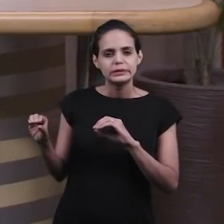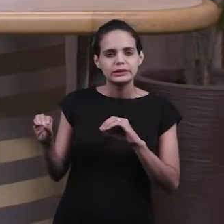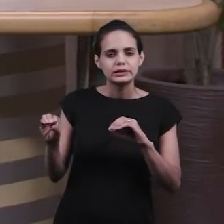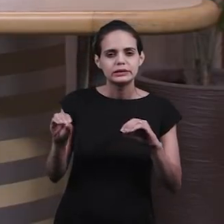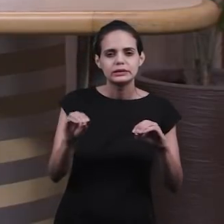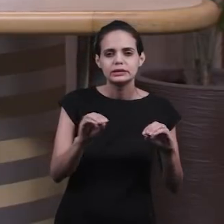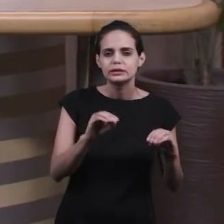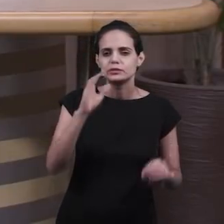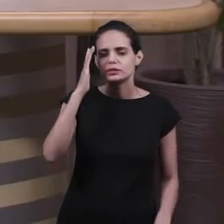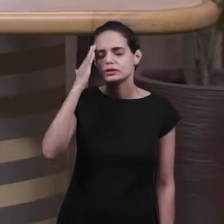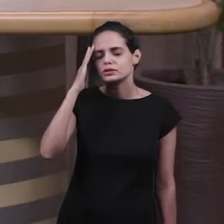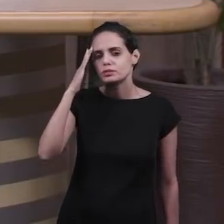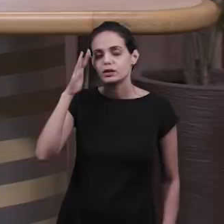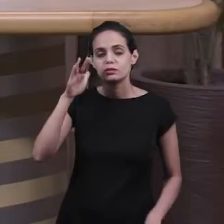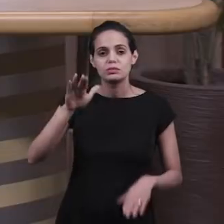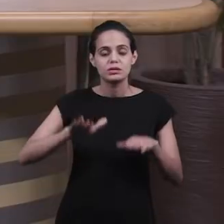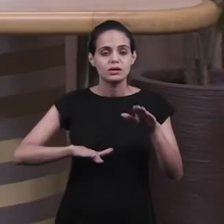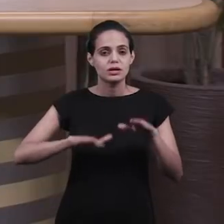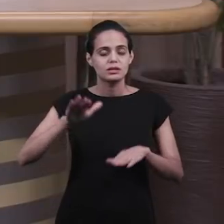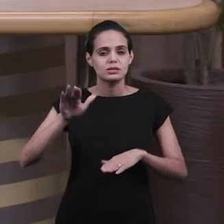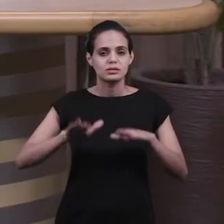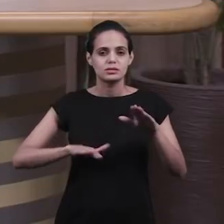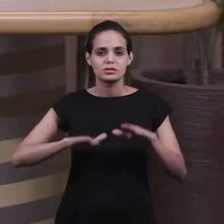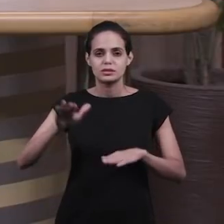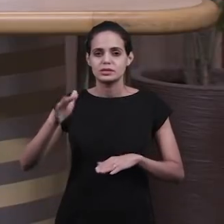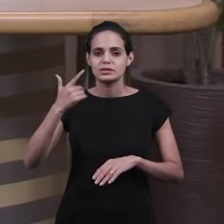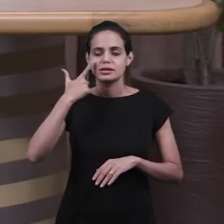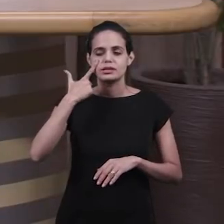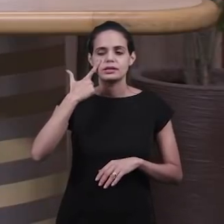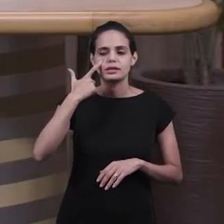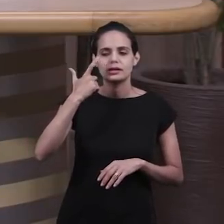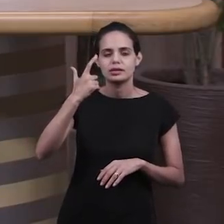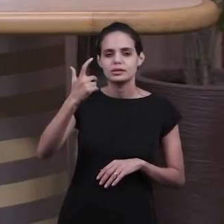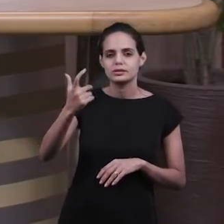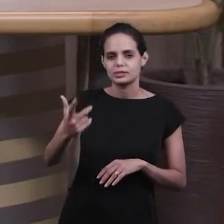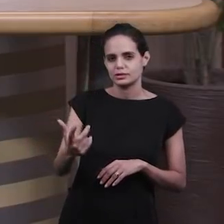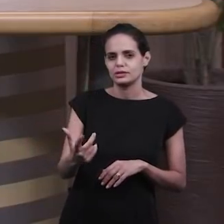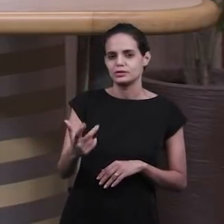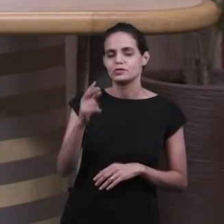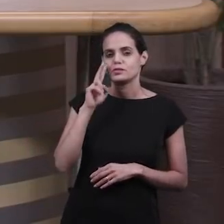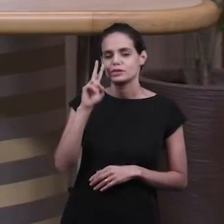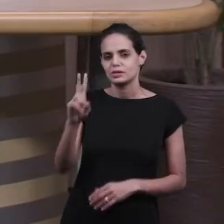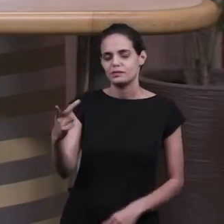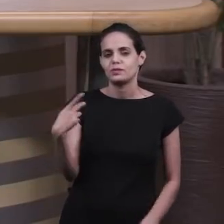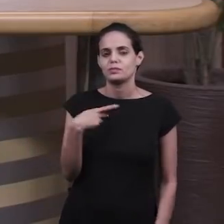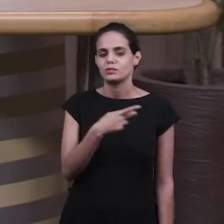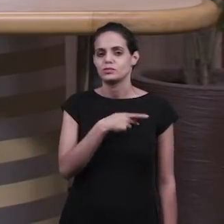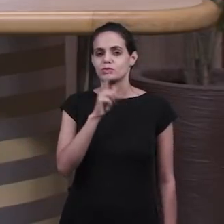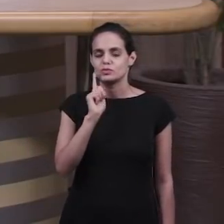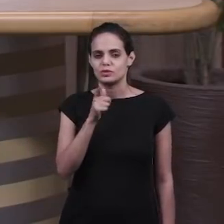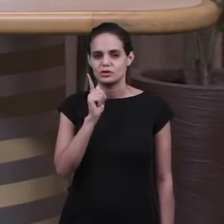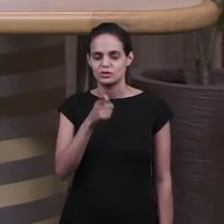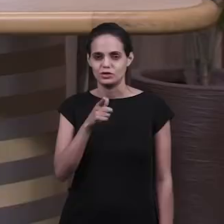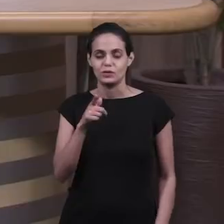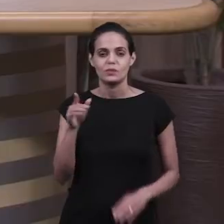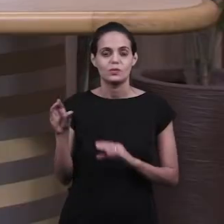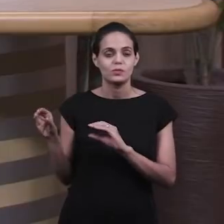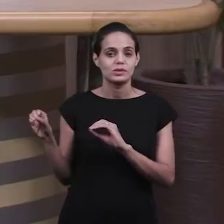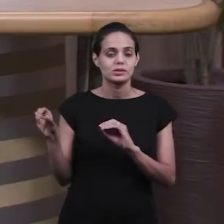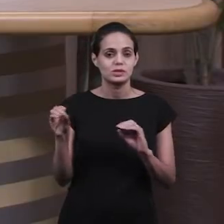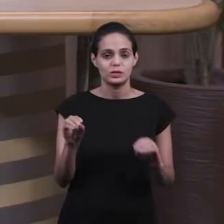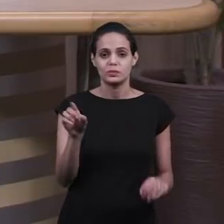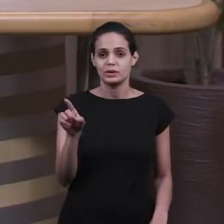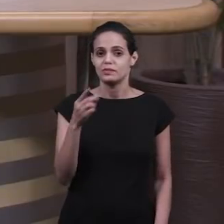E às vezes, tão interessante isso em Gedeuti, estando aqui como ensino, é que às vezes ele diz uma